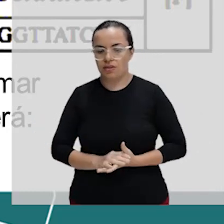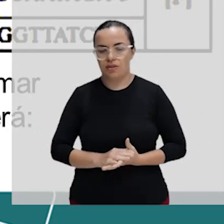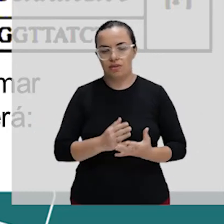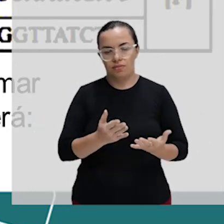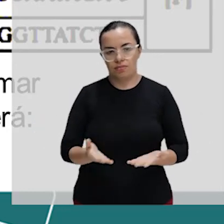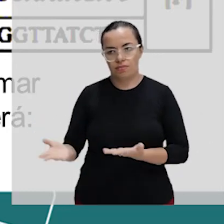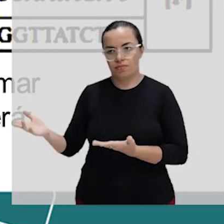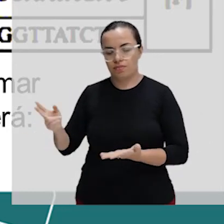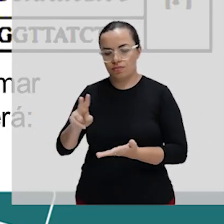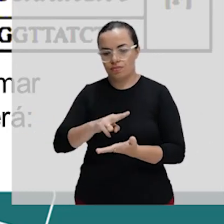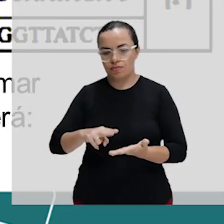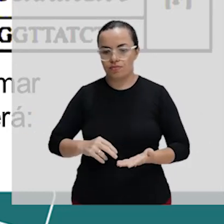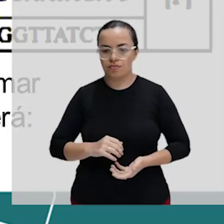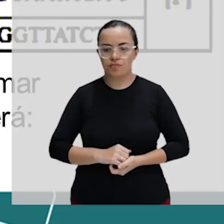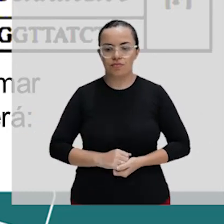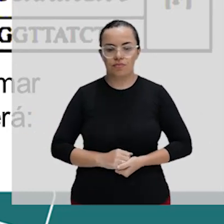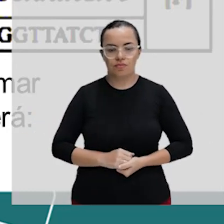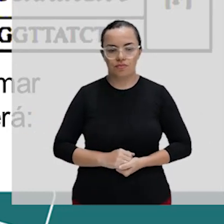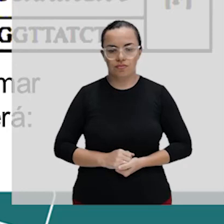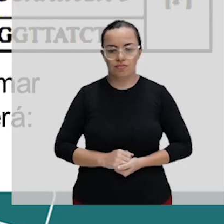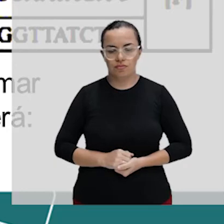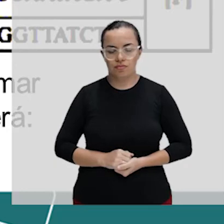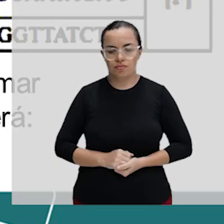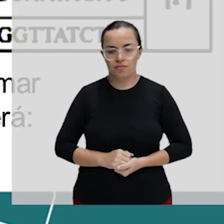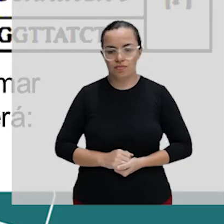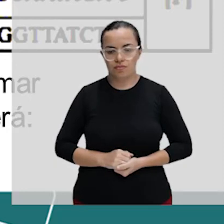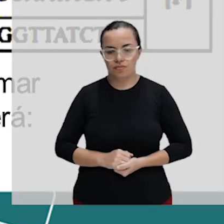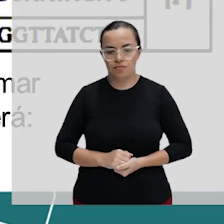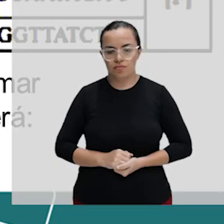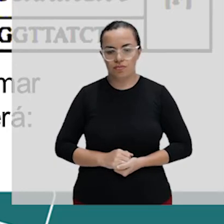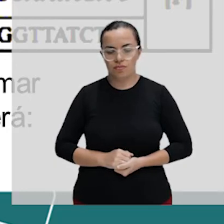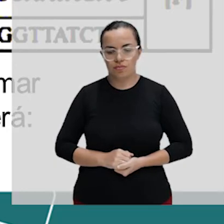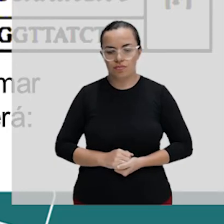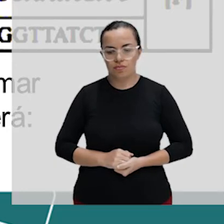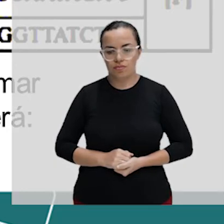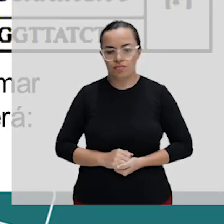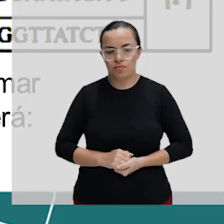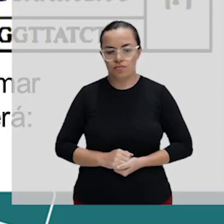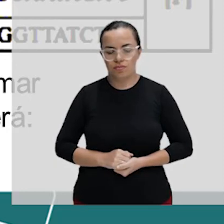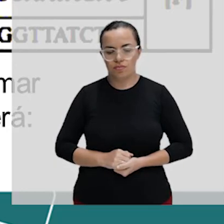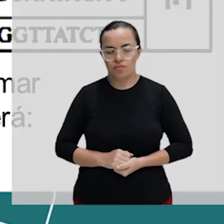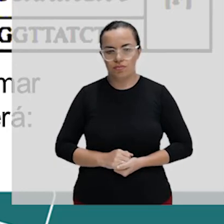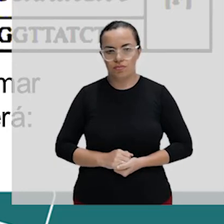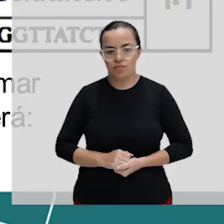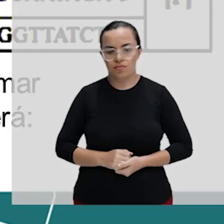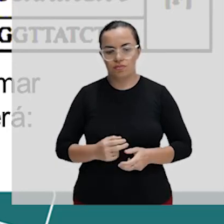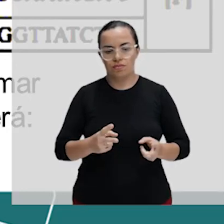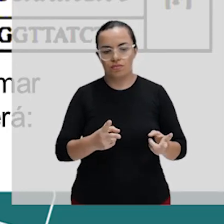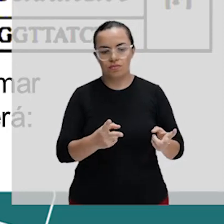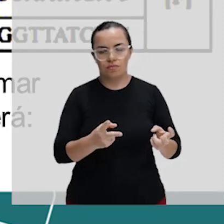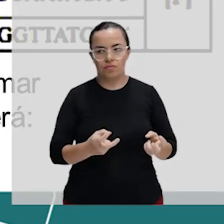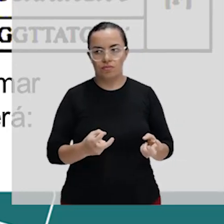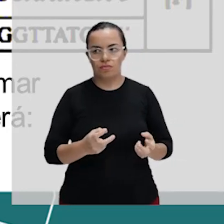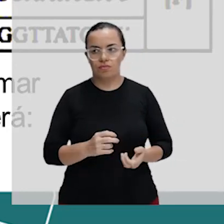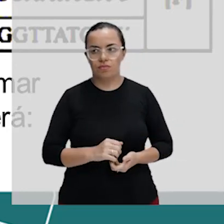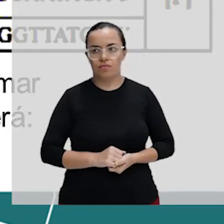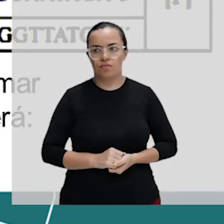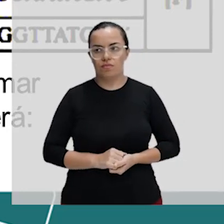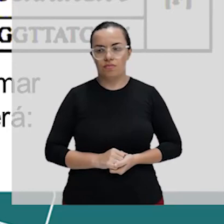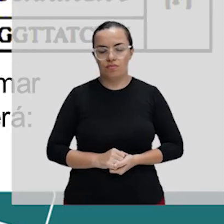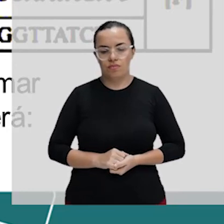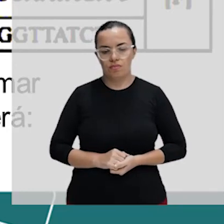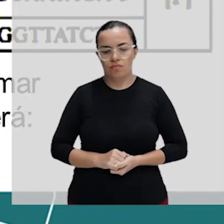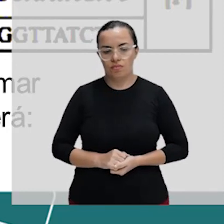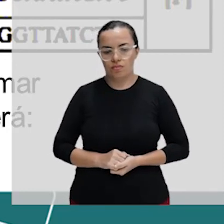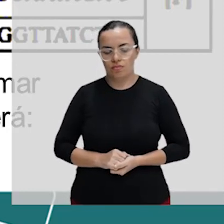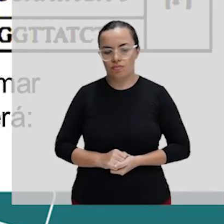promotor e finalizador, conforme o esquema a seguir. Então, veja, eu tenho uma